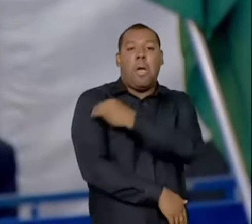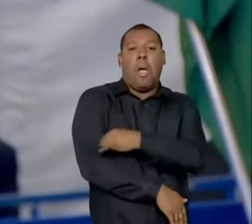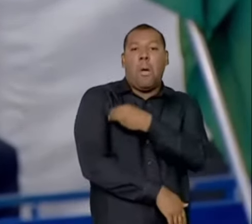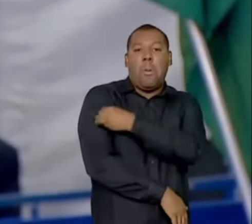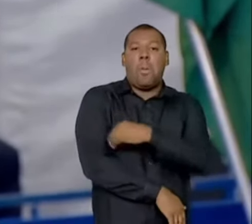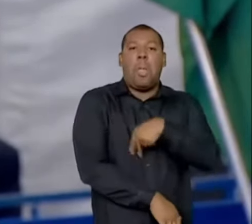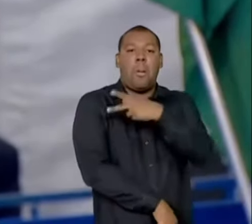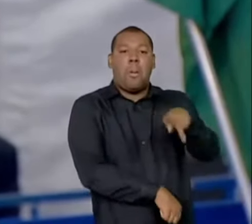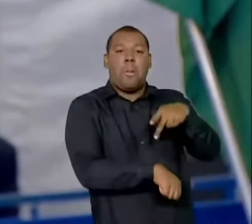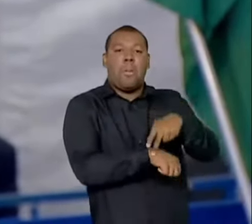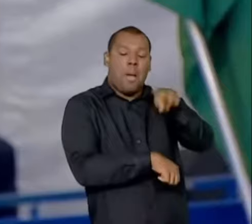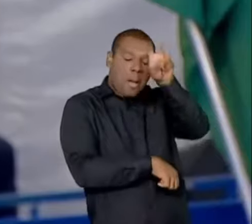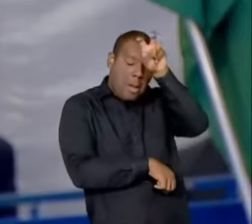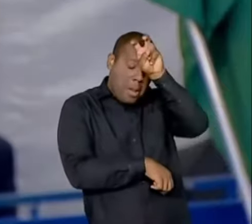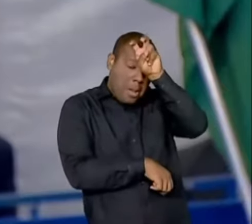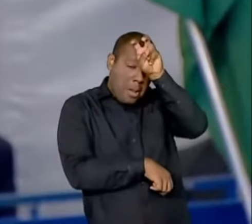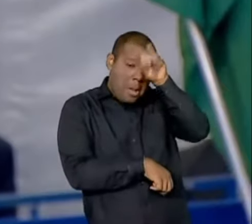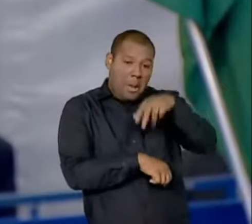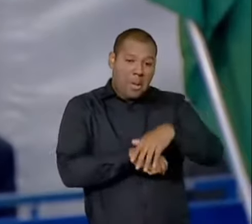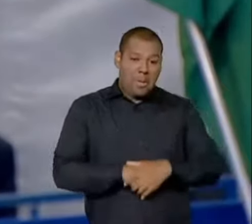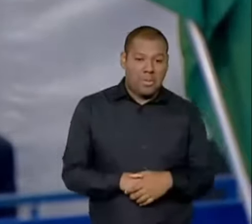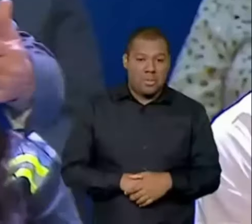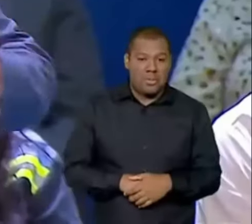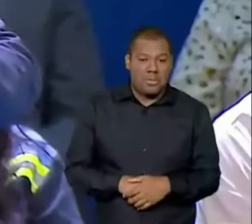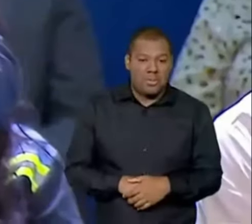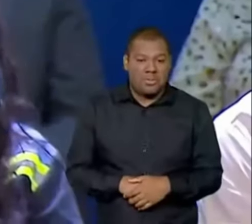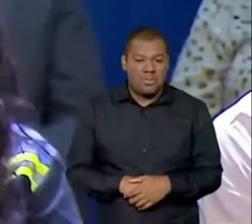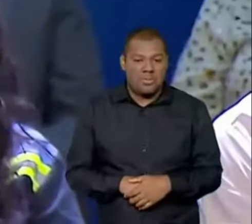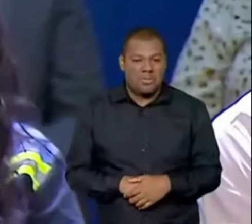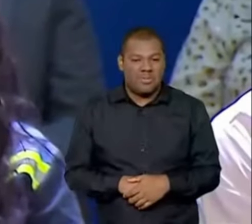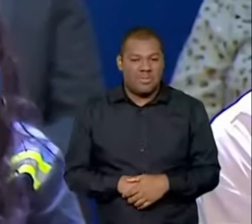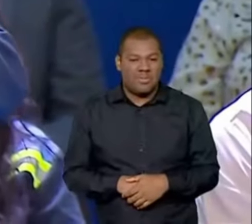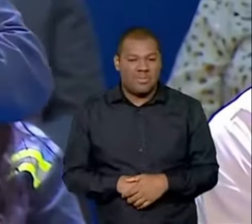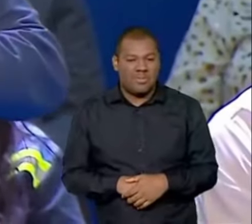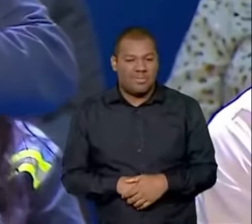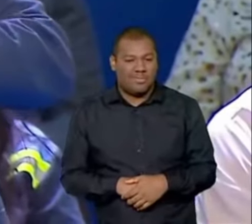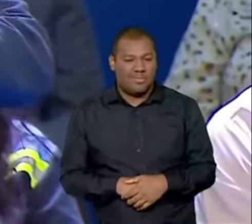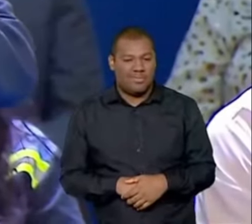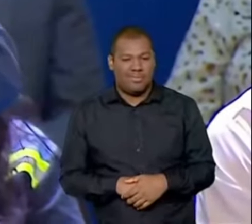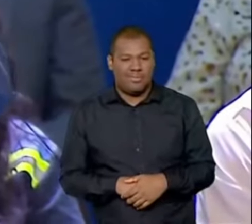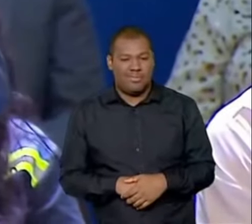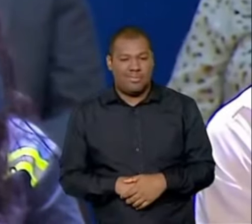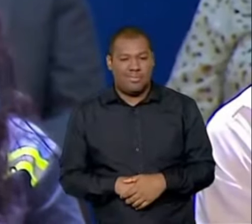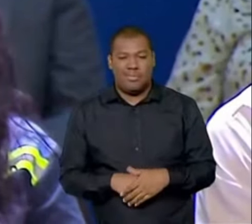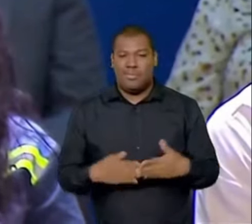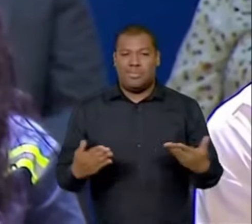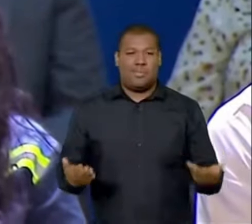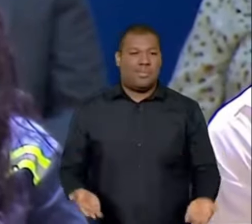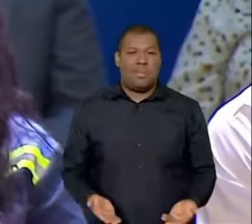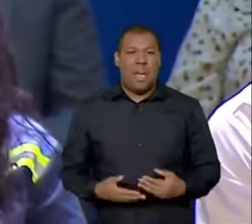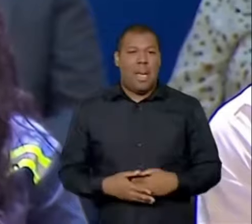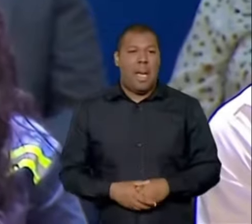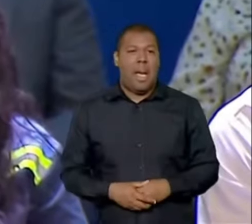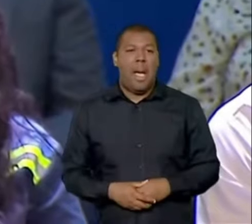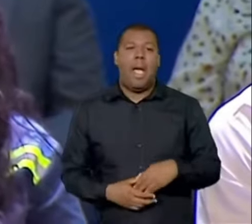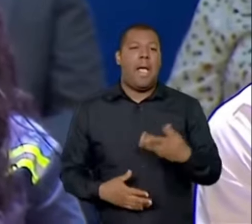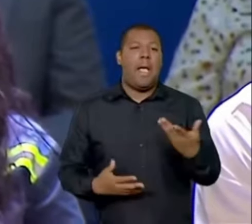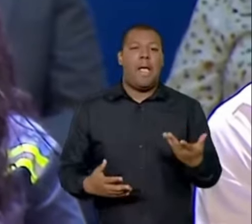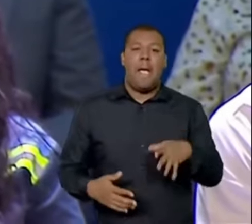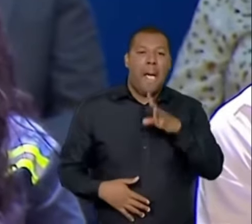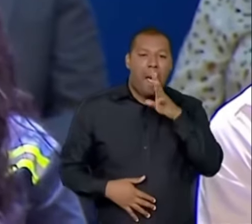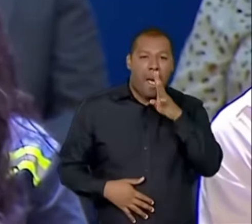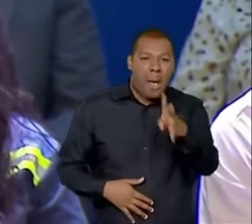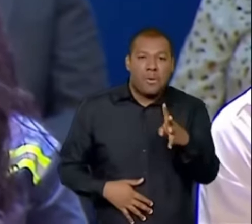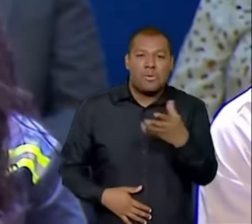egípcio, porque era a tentativa de mostrar que a gente estava esnobando, comprando linho